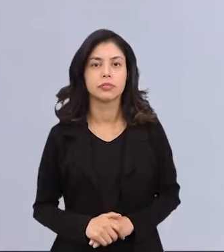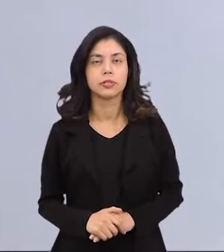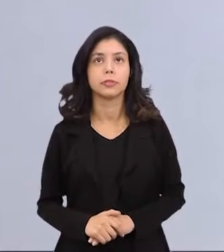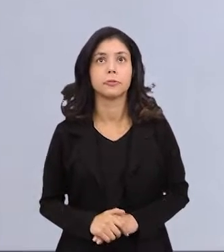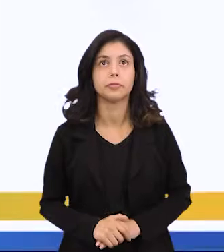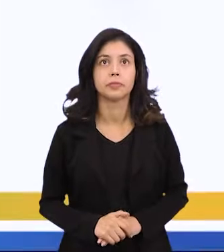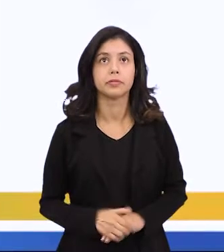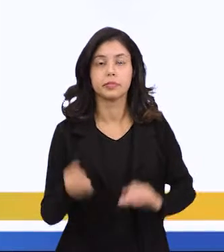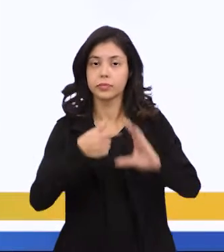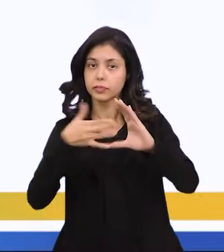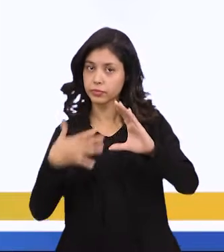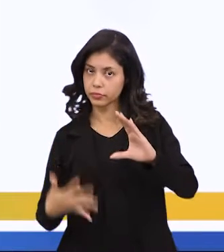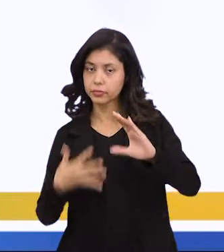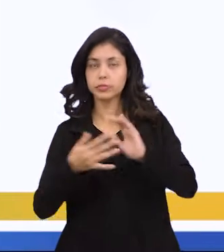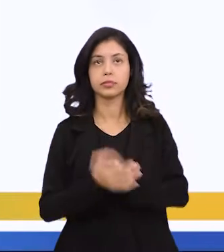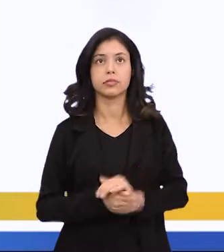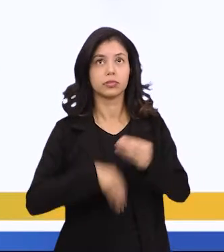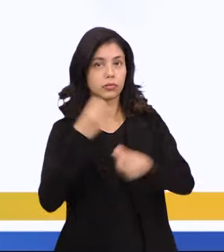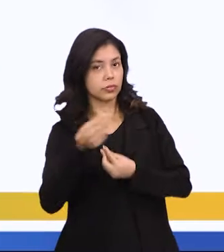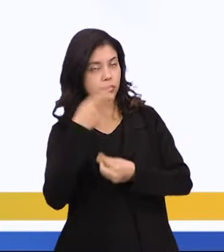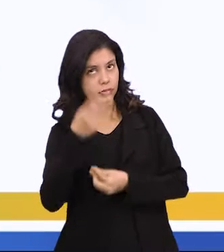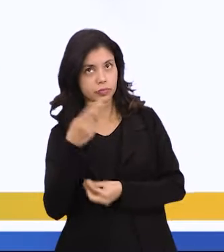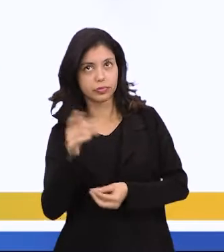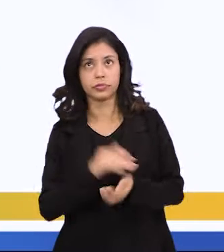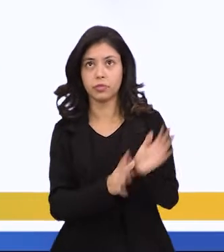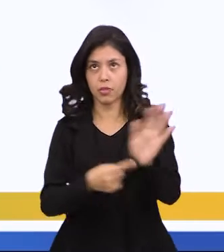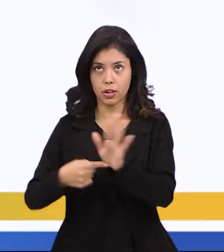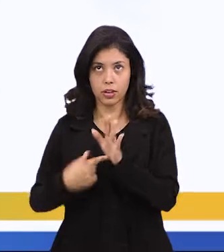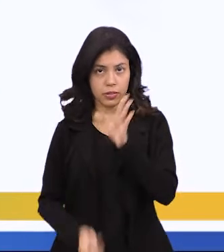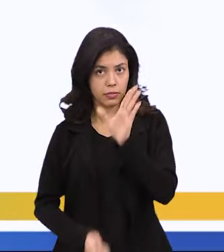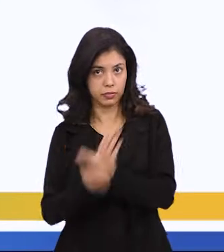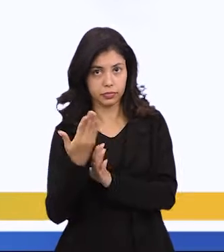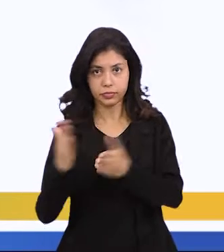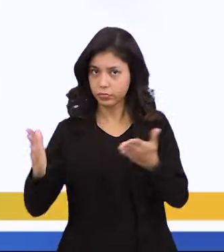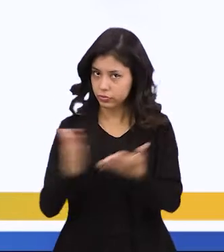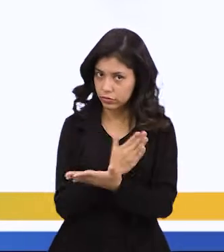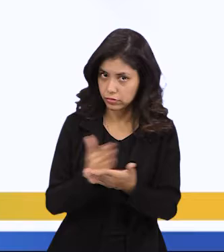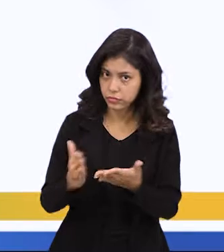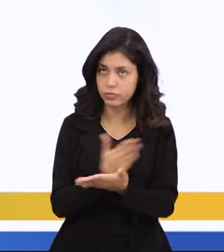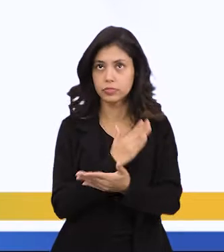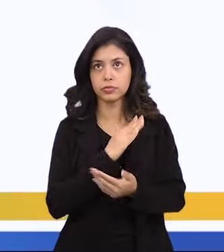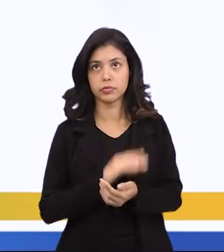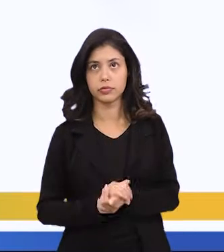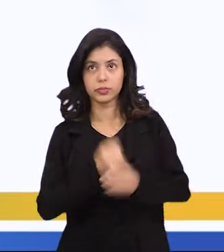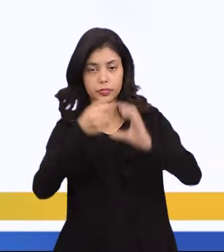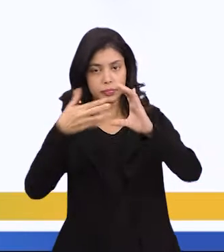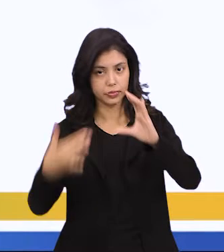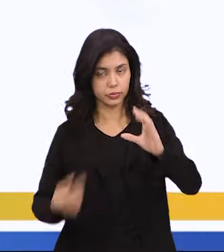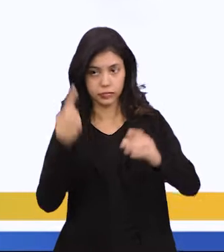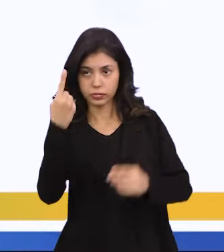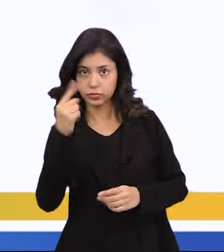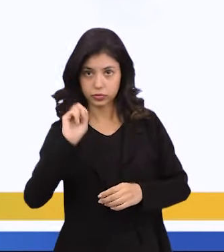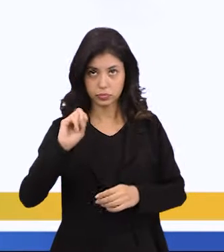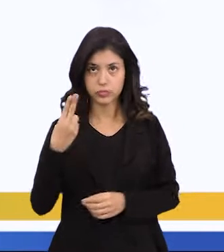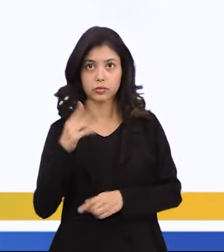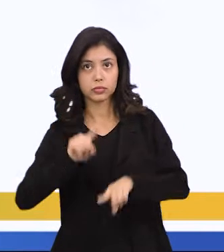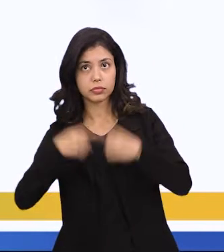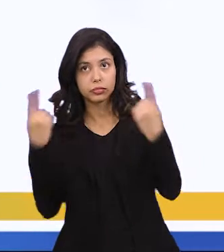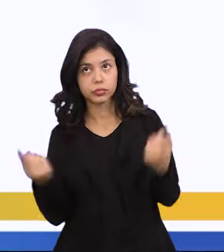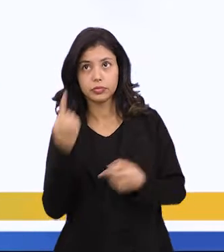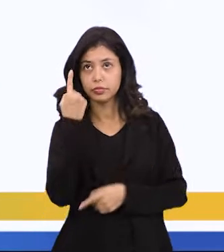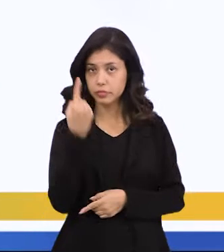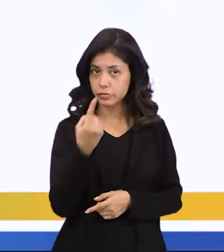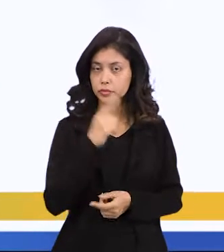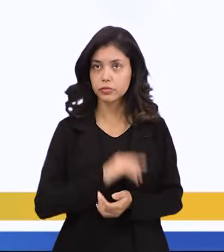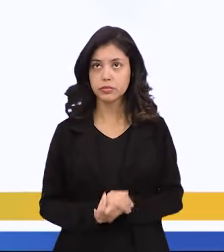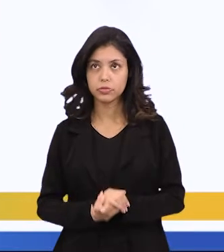A especiação, como eu já disse, refere-se ao surgimento de uma ou mais espécies